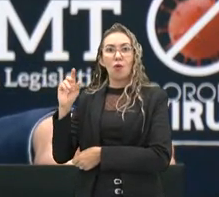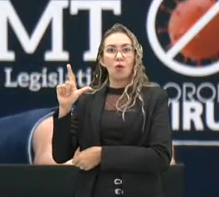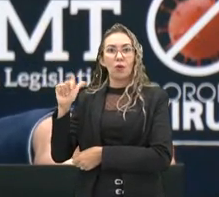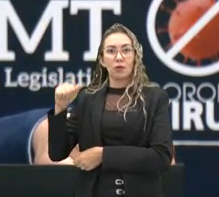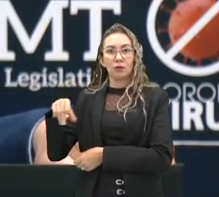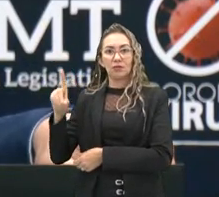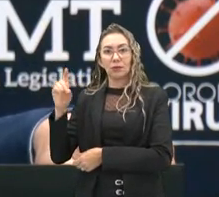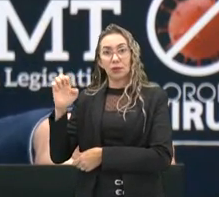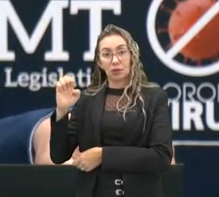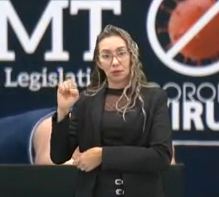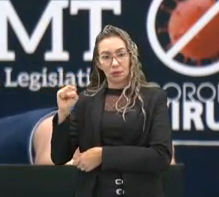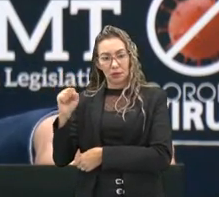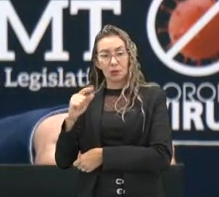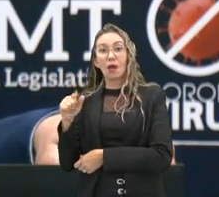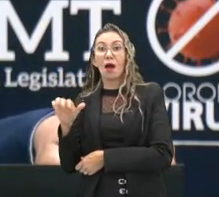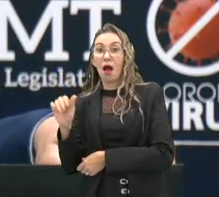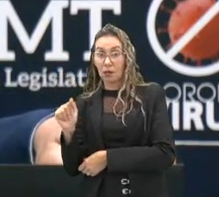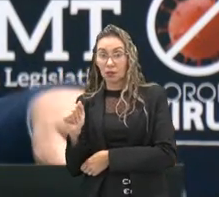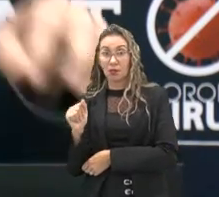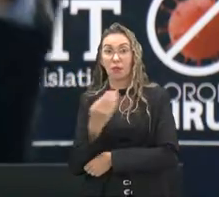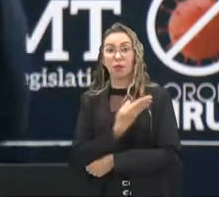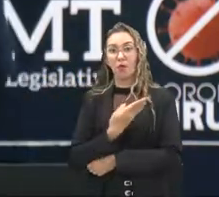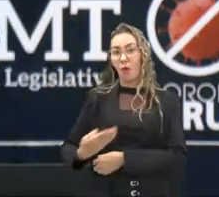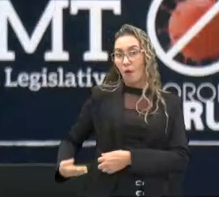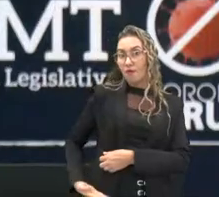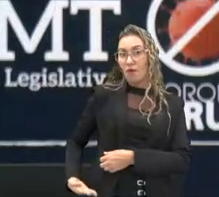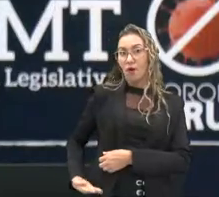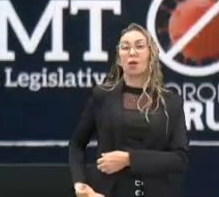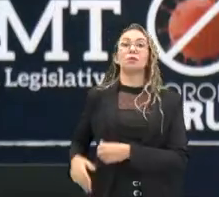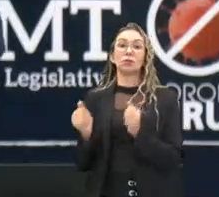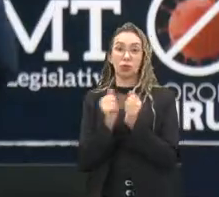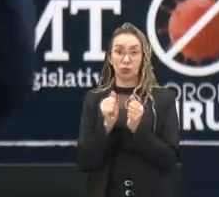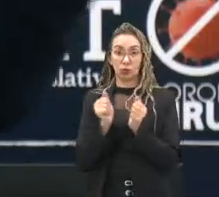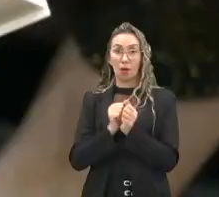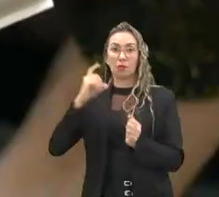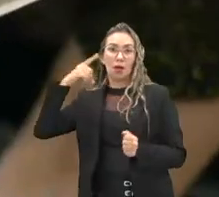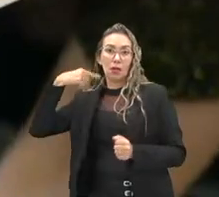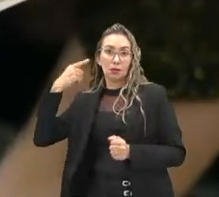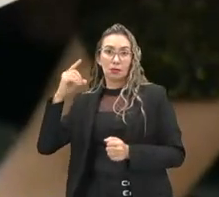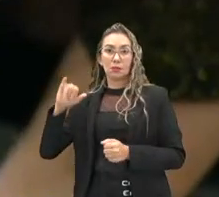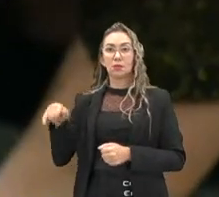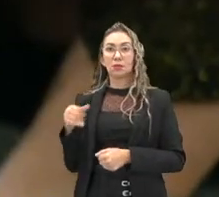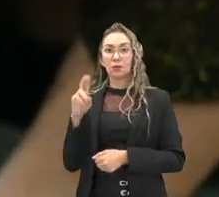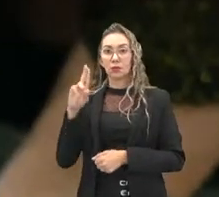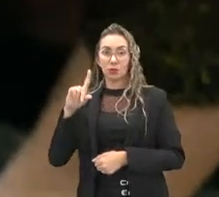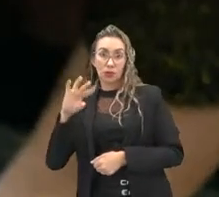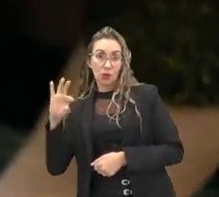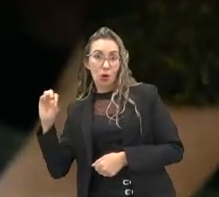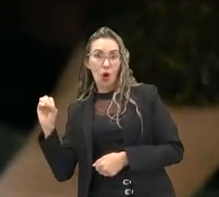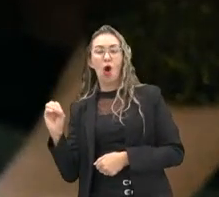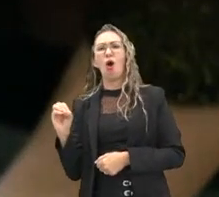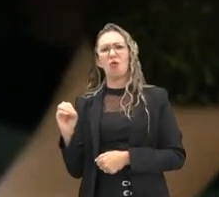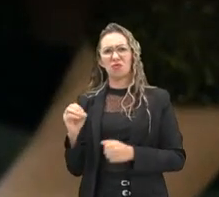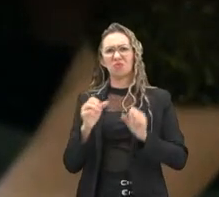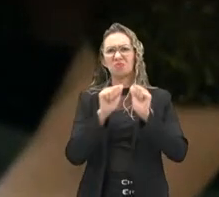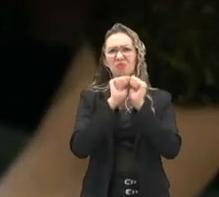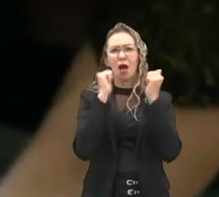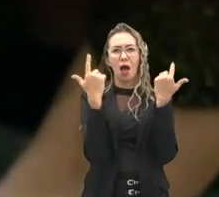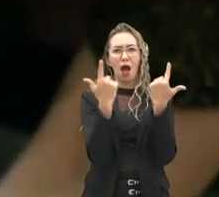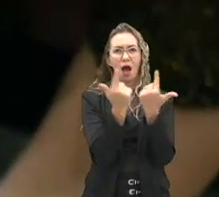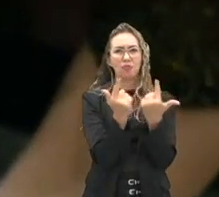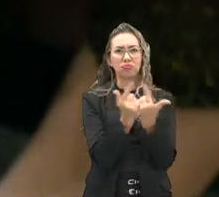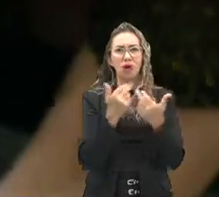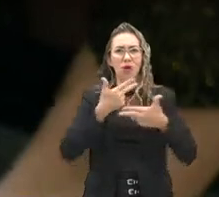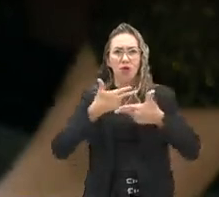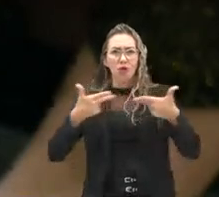Campos tem trazido a esta casa, nesses 5, 6 meses que está aqui, grandes debates.